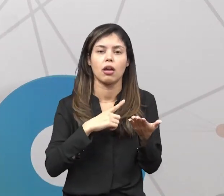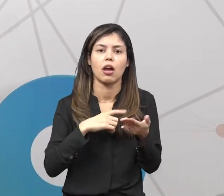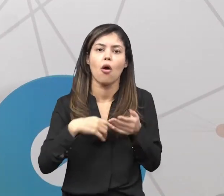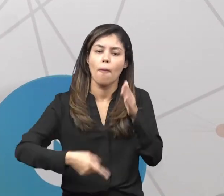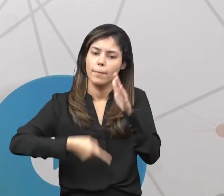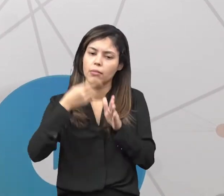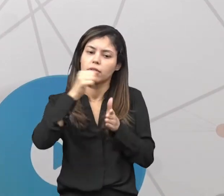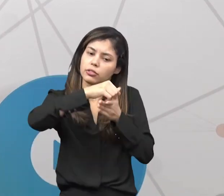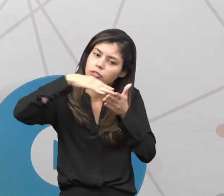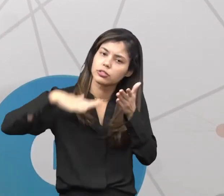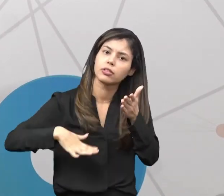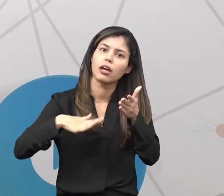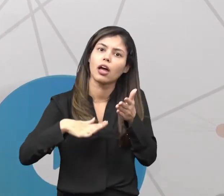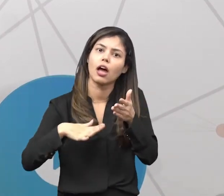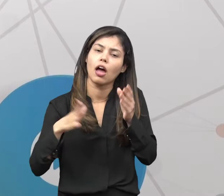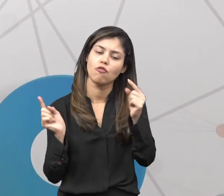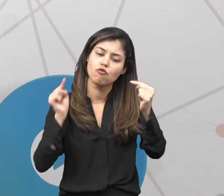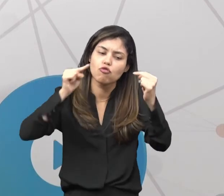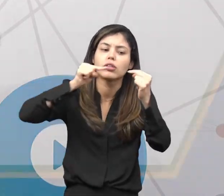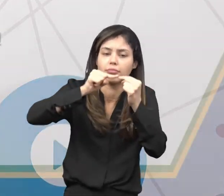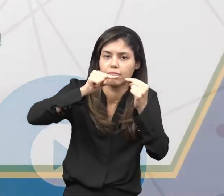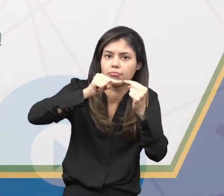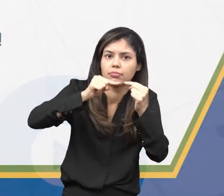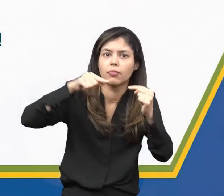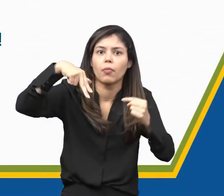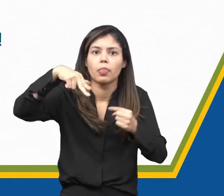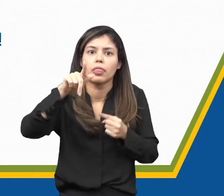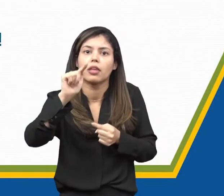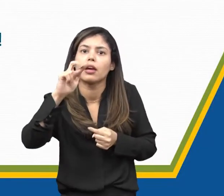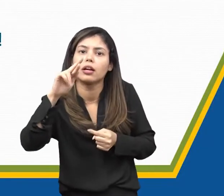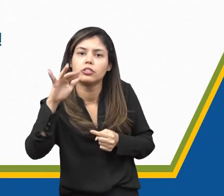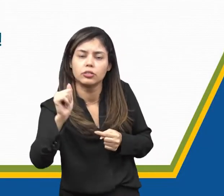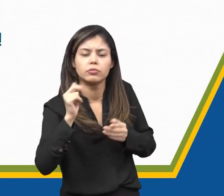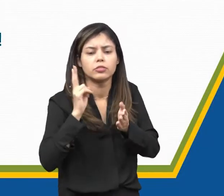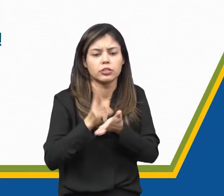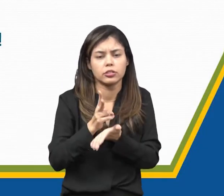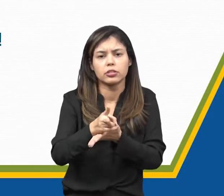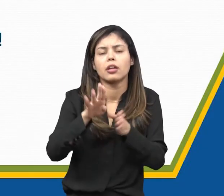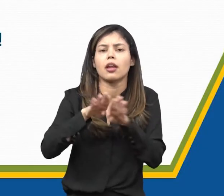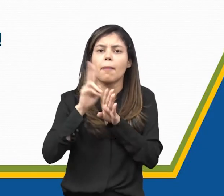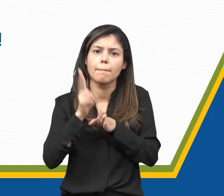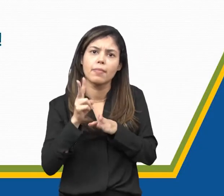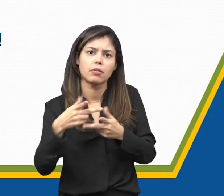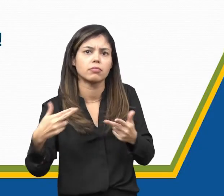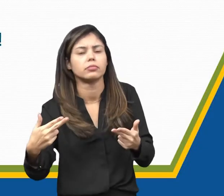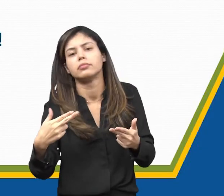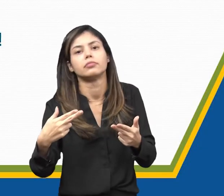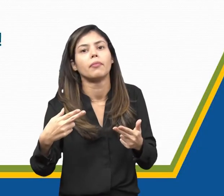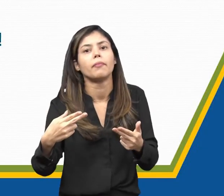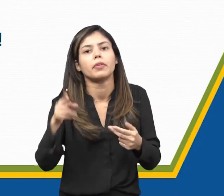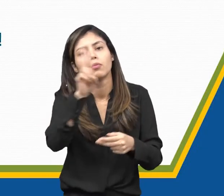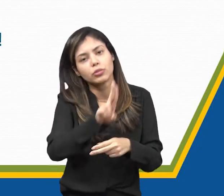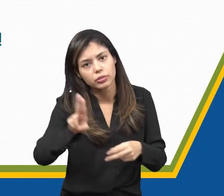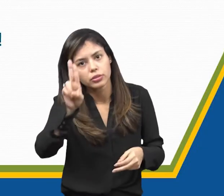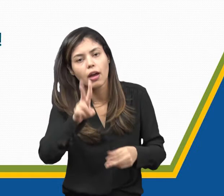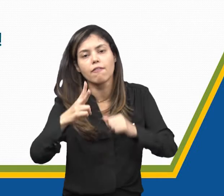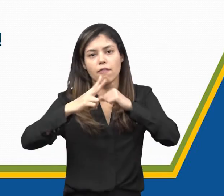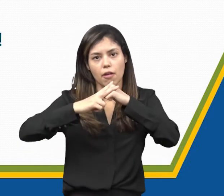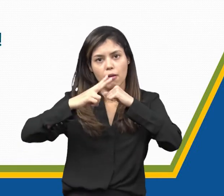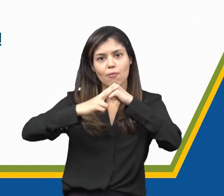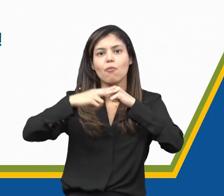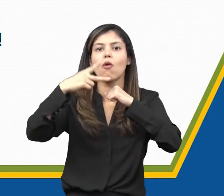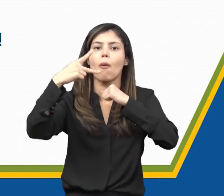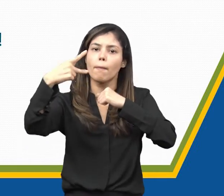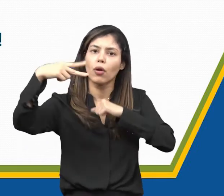primeiro exercício para formar um imperativo negativo. Seguindo a mesma linha do anterior, vamos utilizar verbos